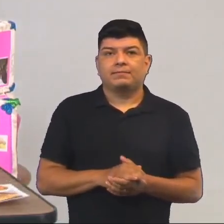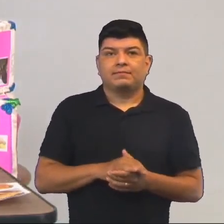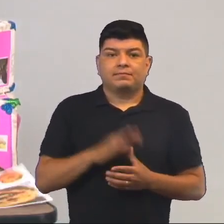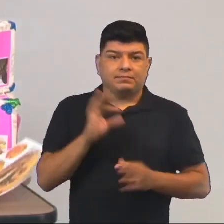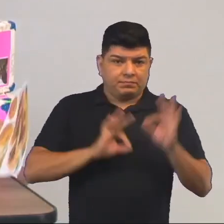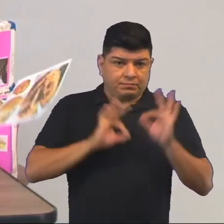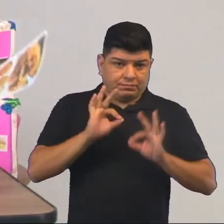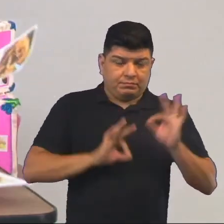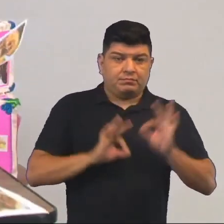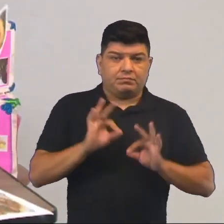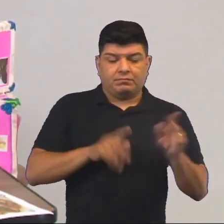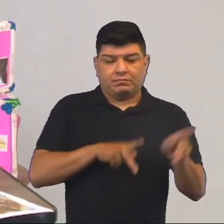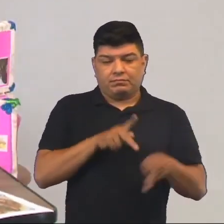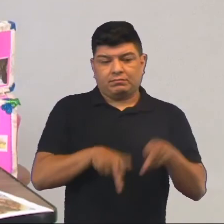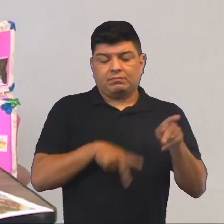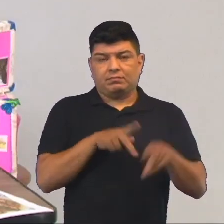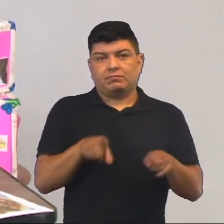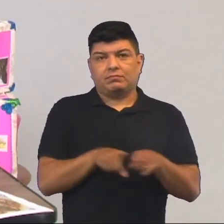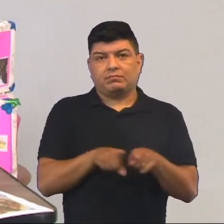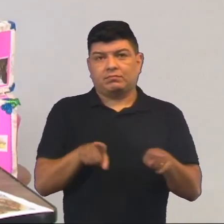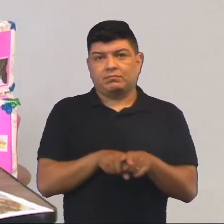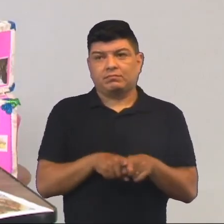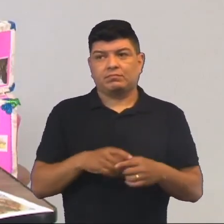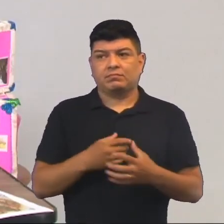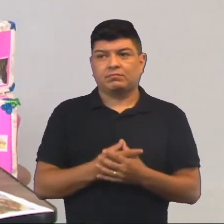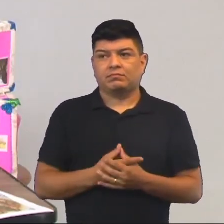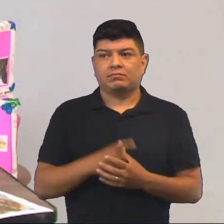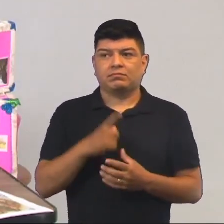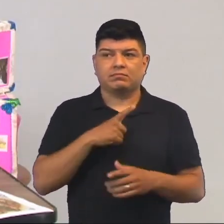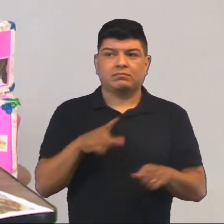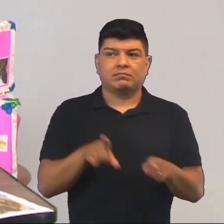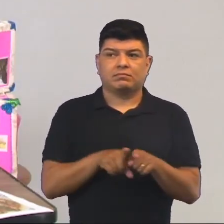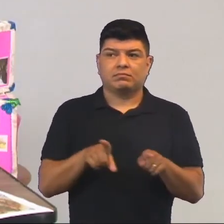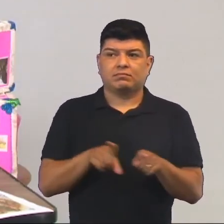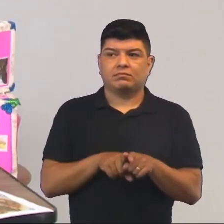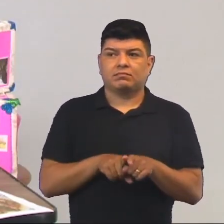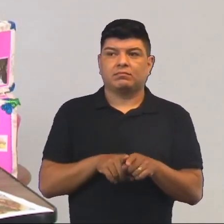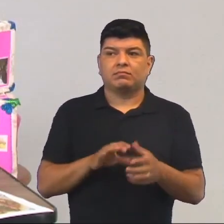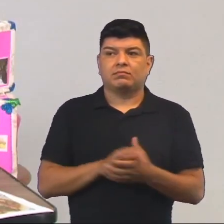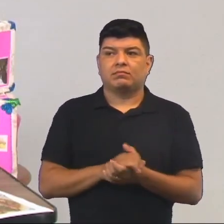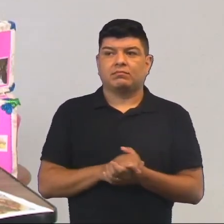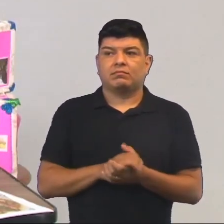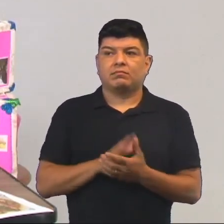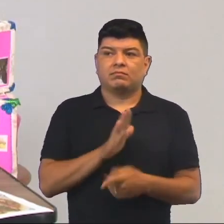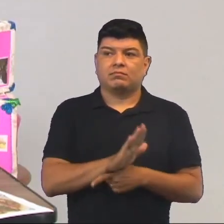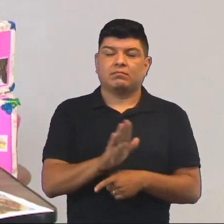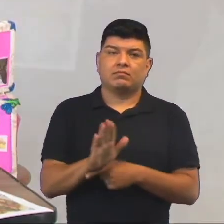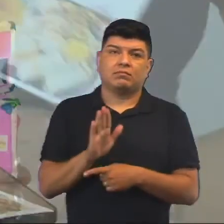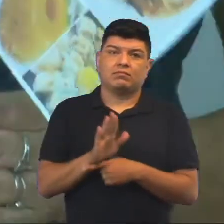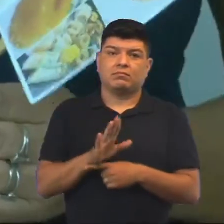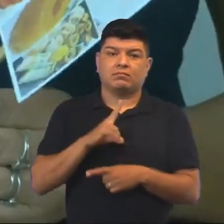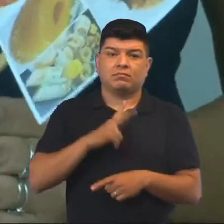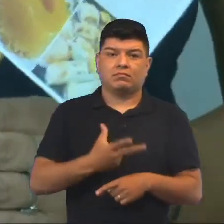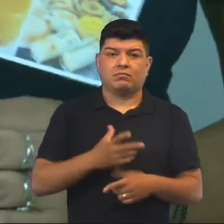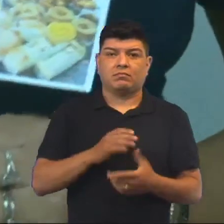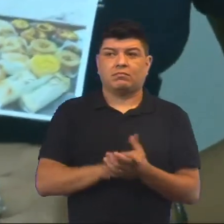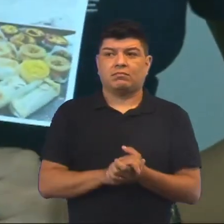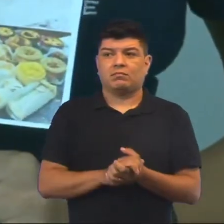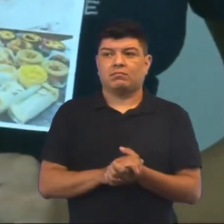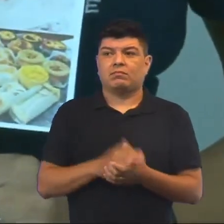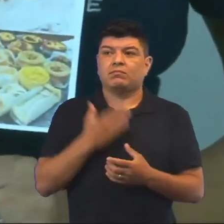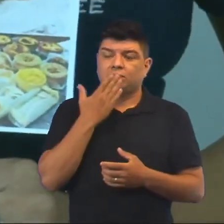de diferentes povos. Aqui temos a contribuição dos portugueses que foram